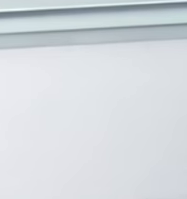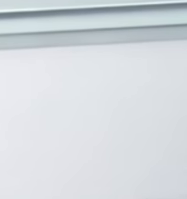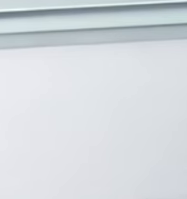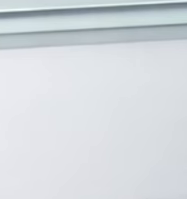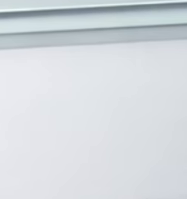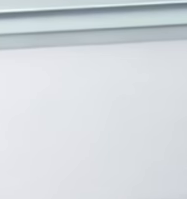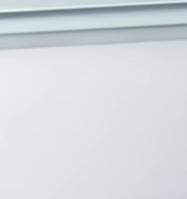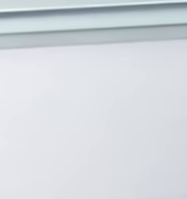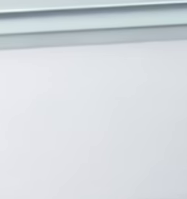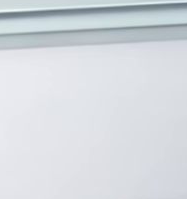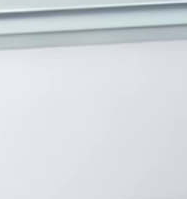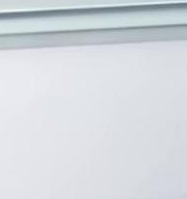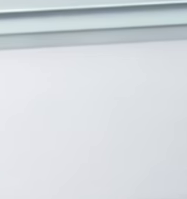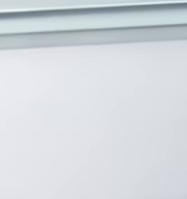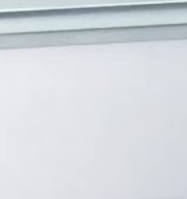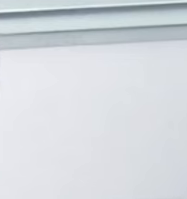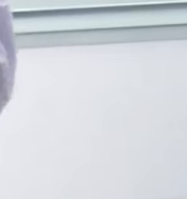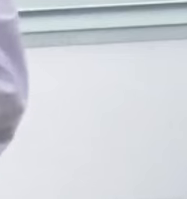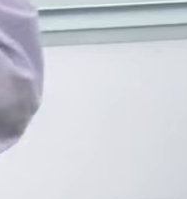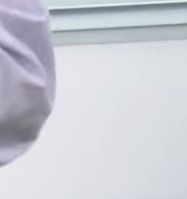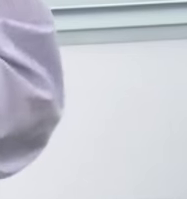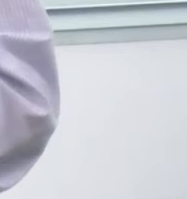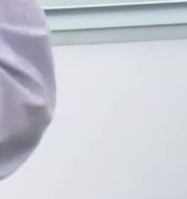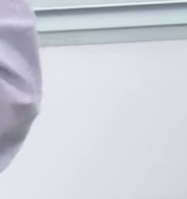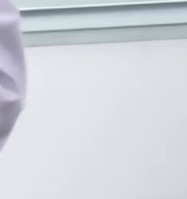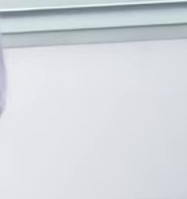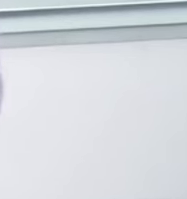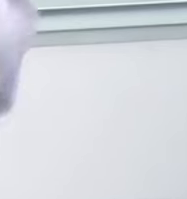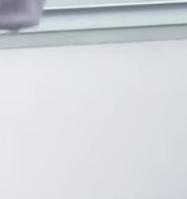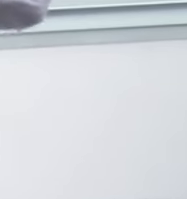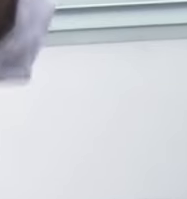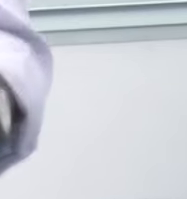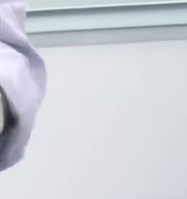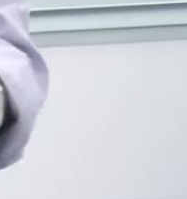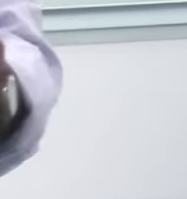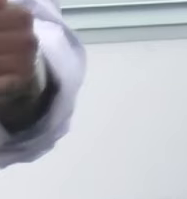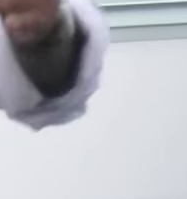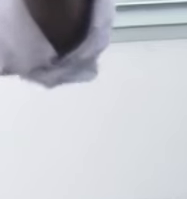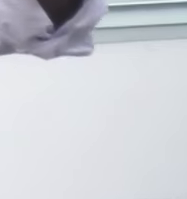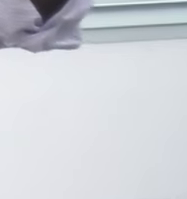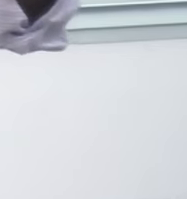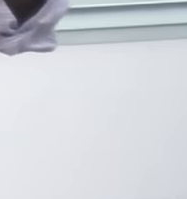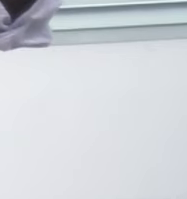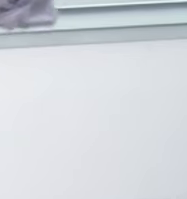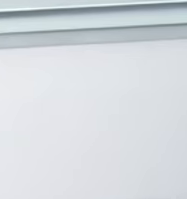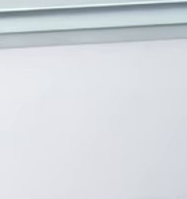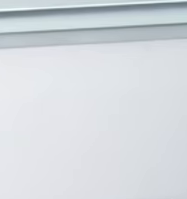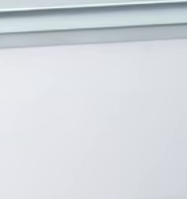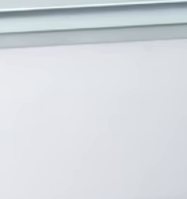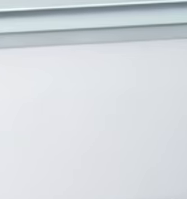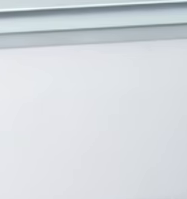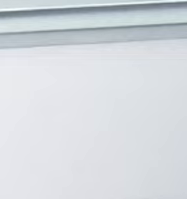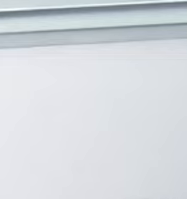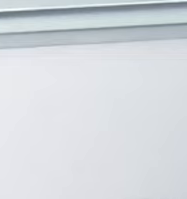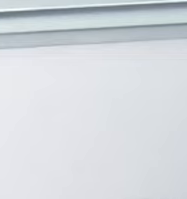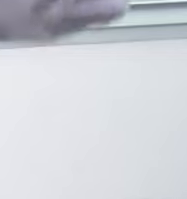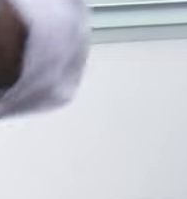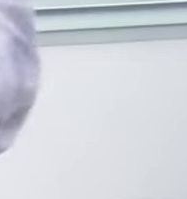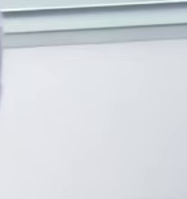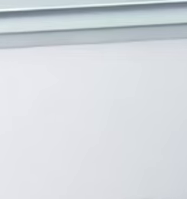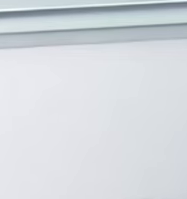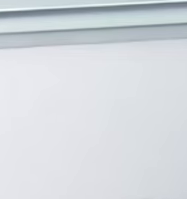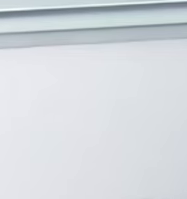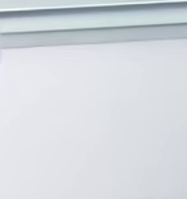de 30 anos, ela tem que ser muito bem avaliada. E aí o papel não deve ser só do Ministério de